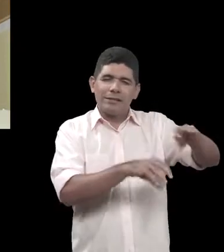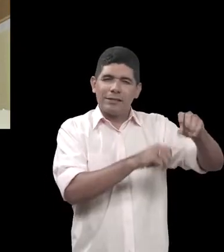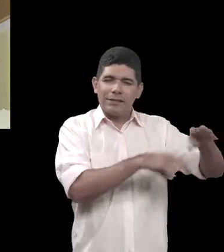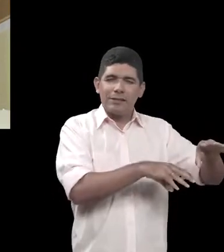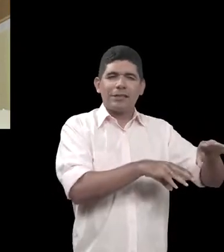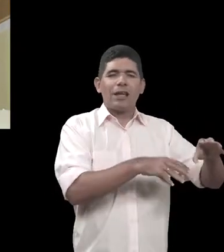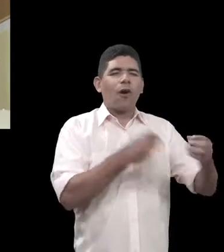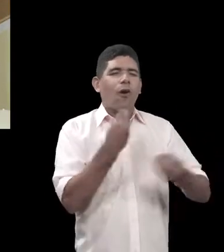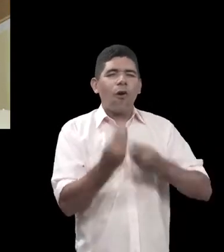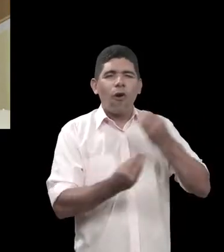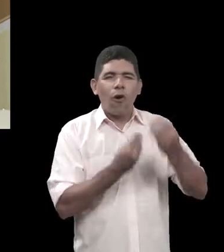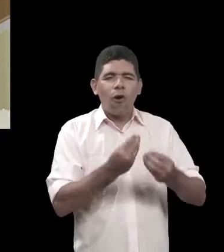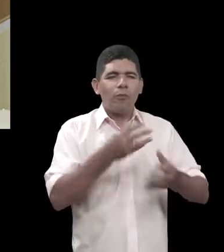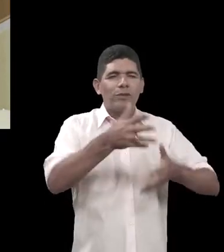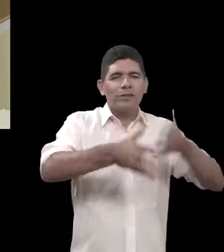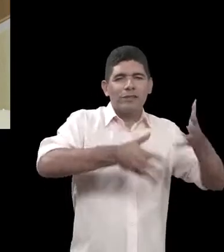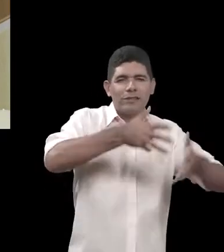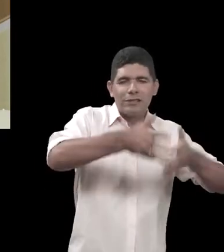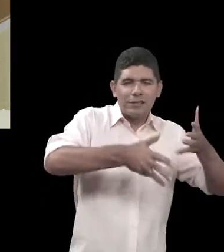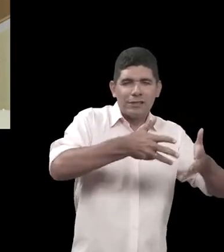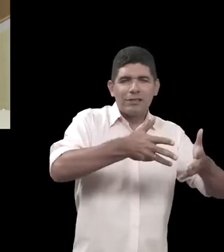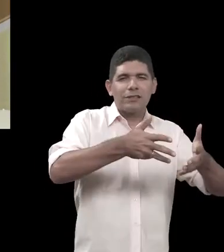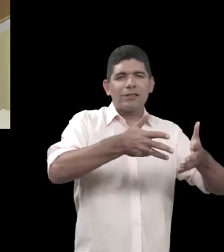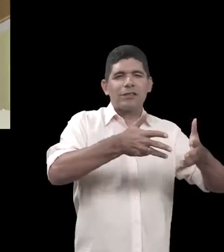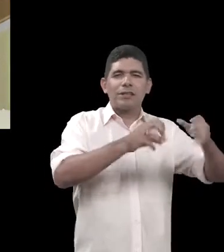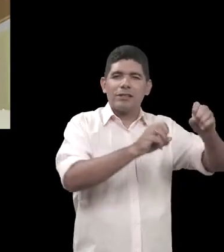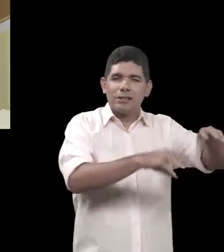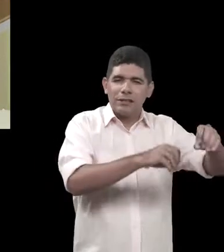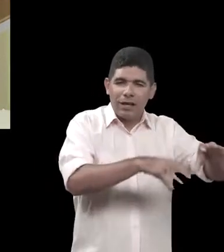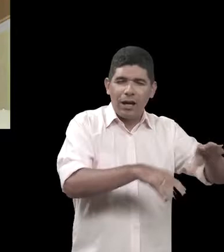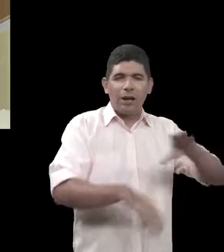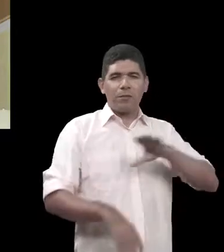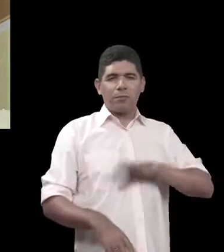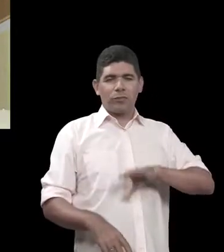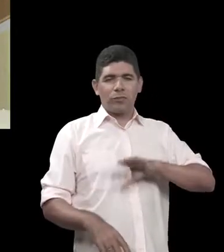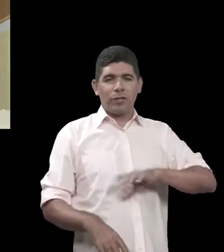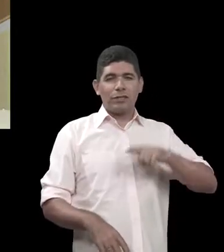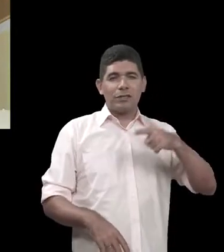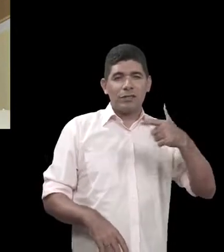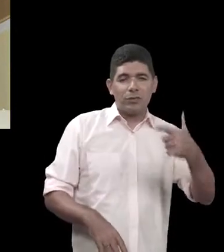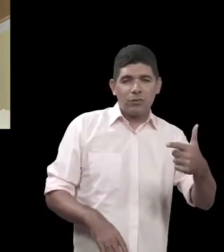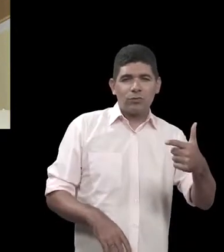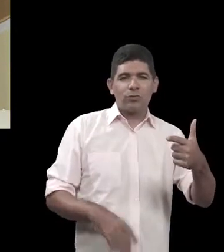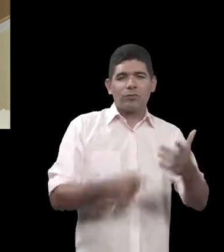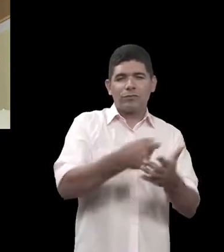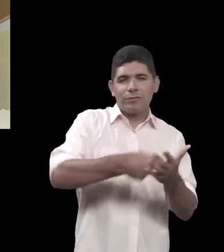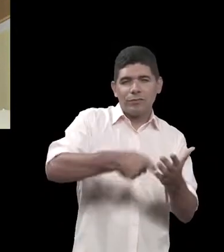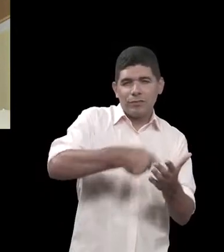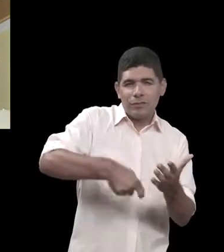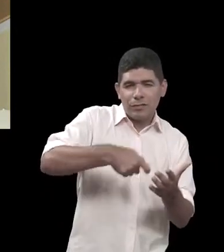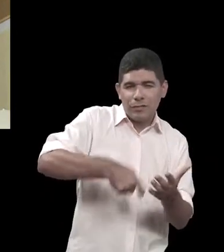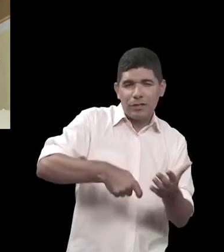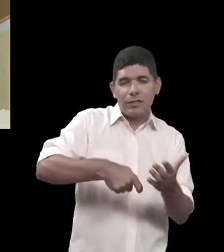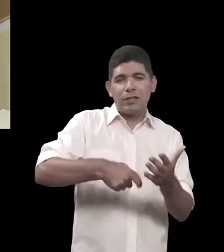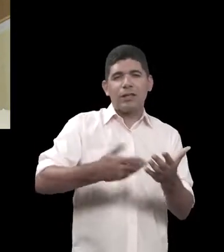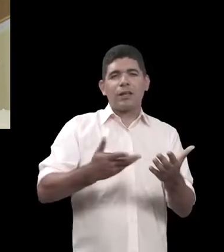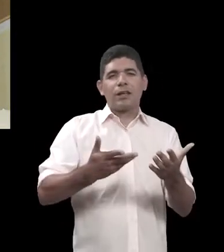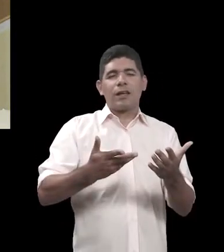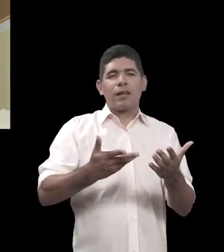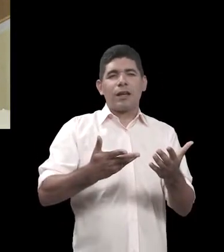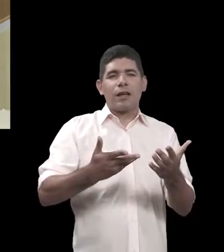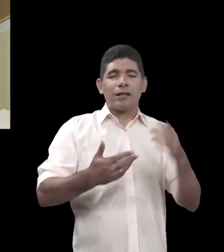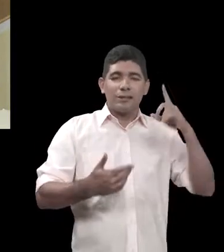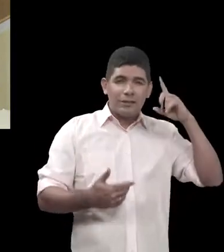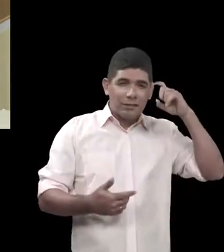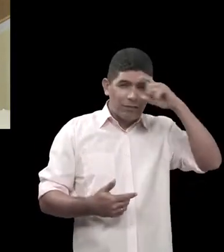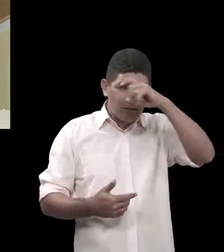ensinando português como segunda língua para um aluno surdo, os desafios que são encontrados aí também. E é por esse caminho que eu me